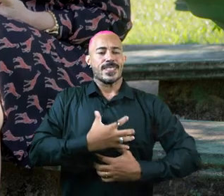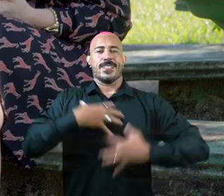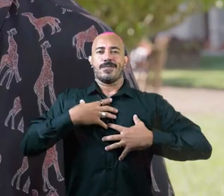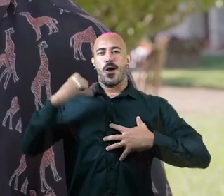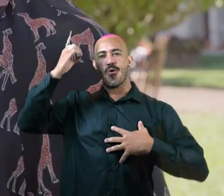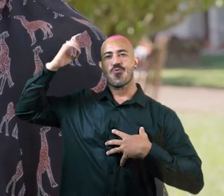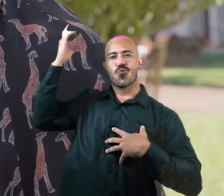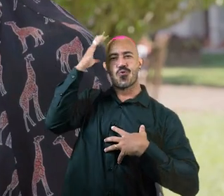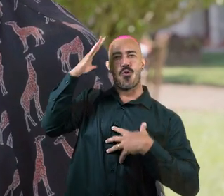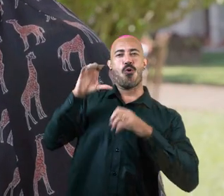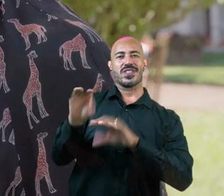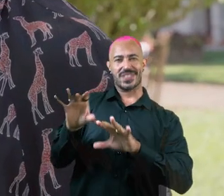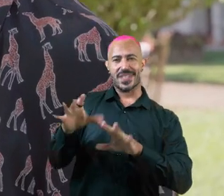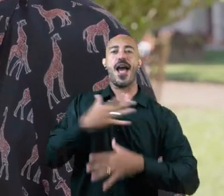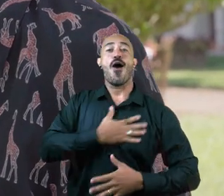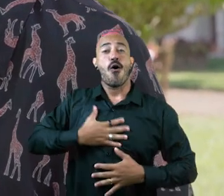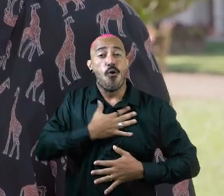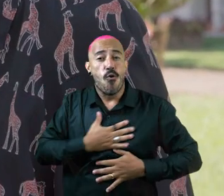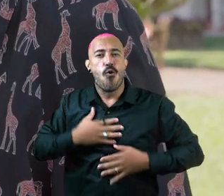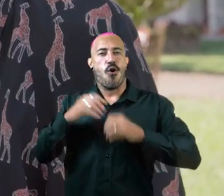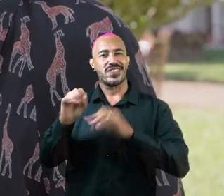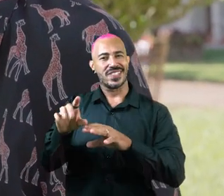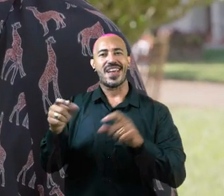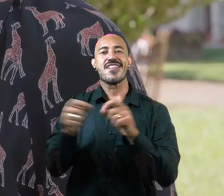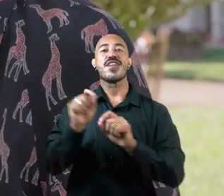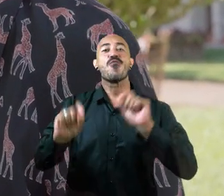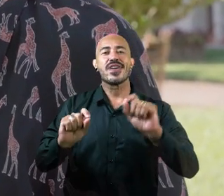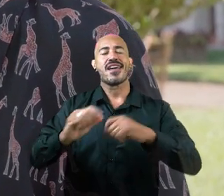ensinar, gostam de ensinar, tá? E fazem isso